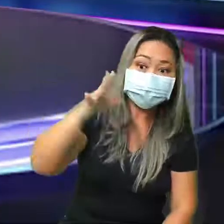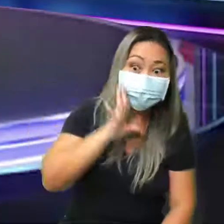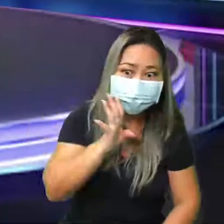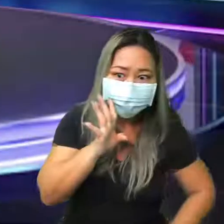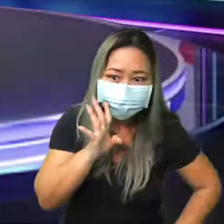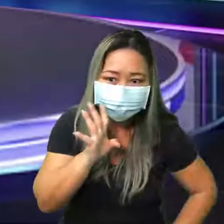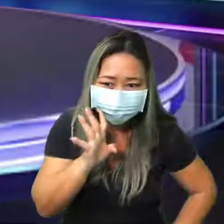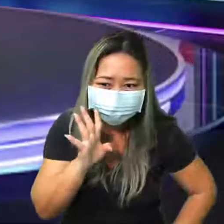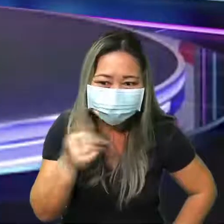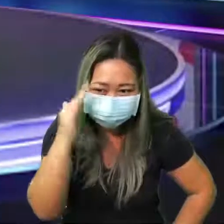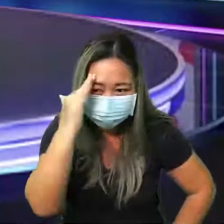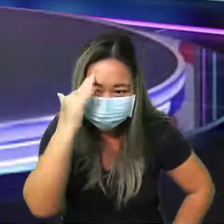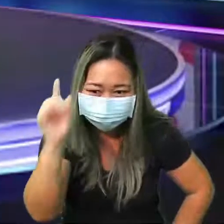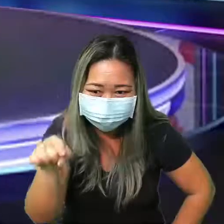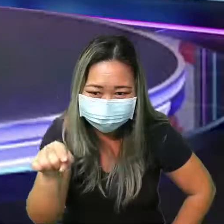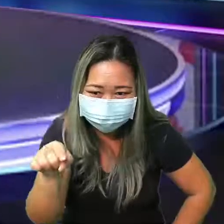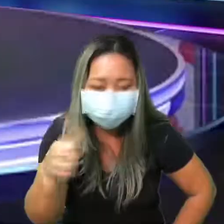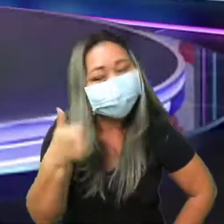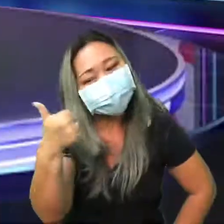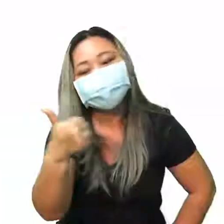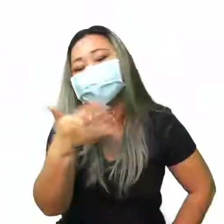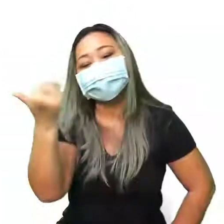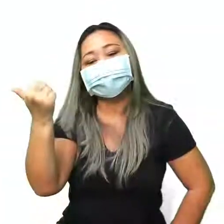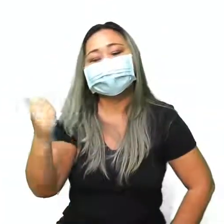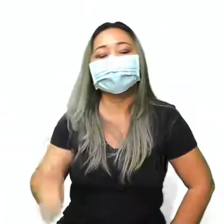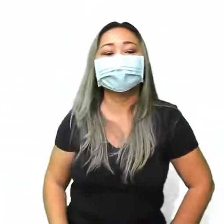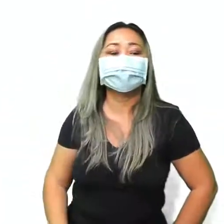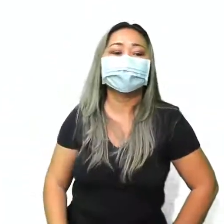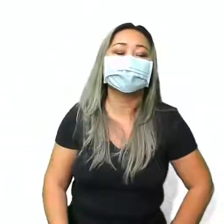legal aí? Tá entendendo tudo? Então vamos lá.